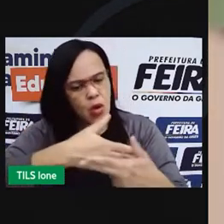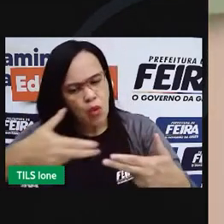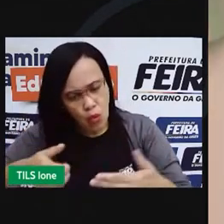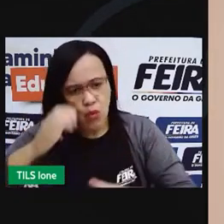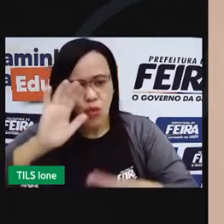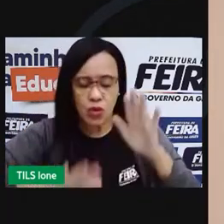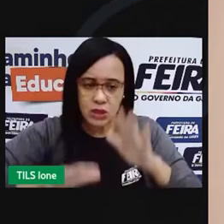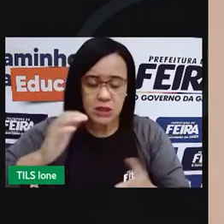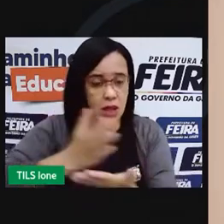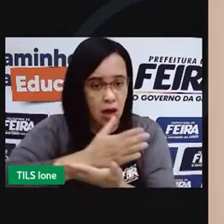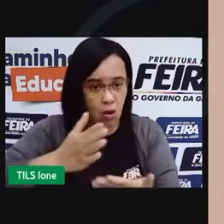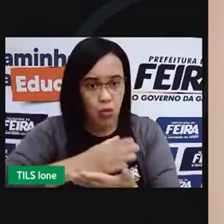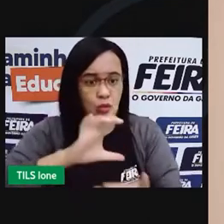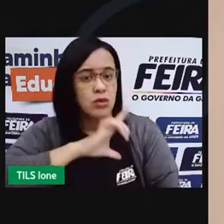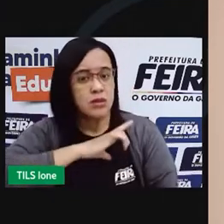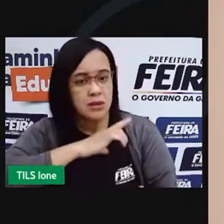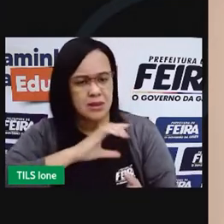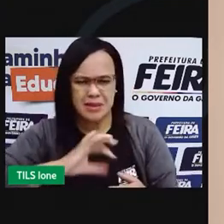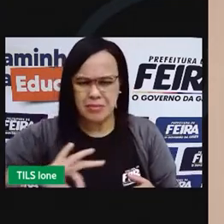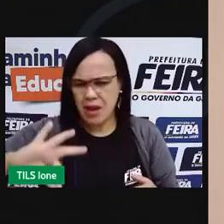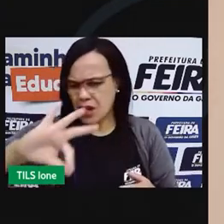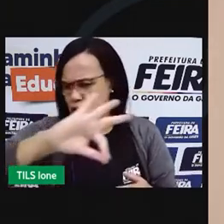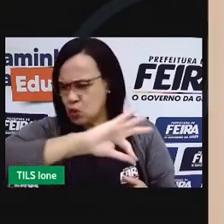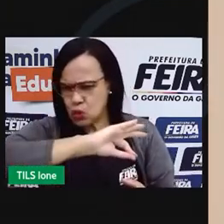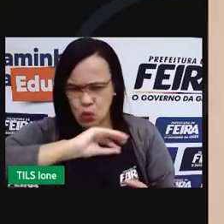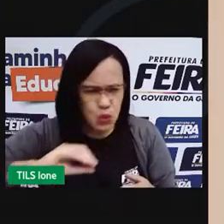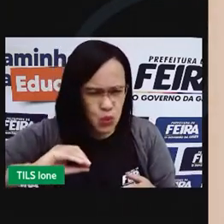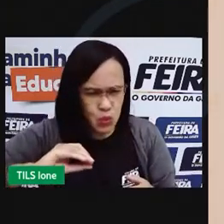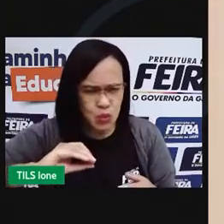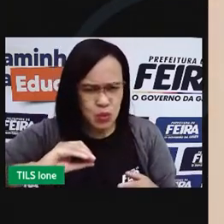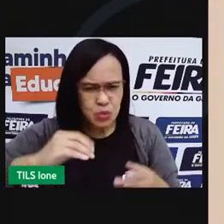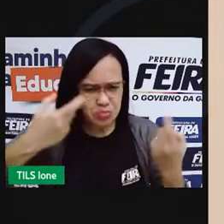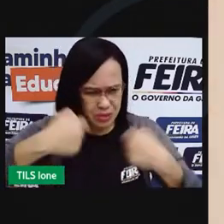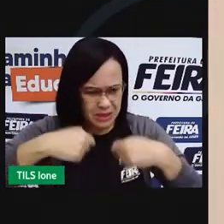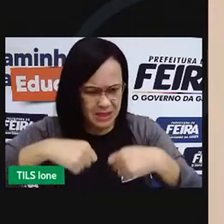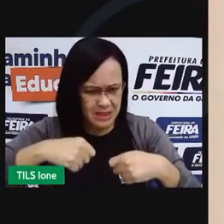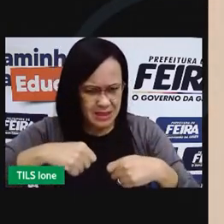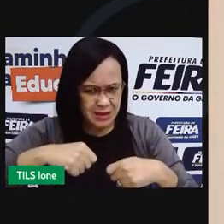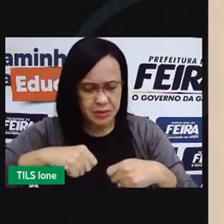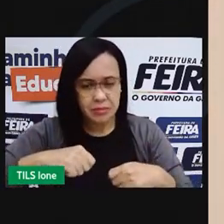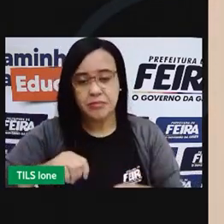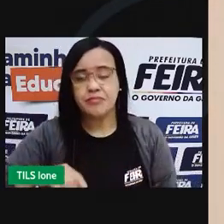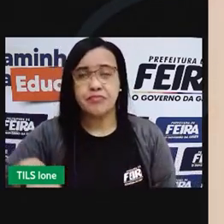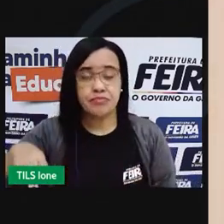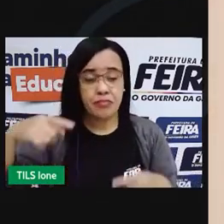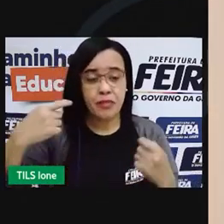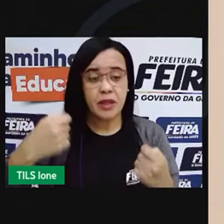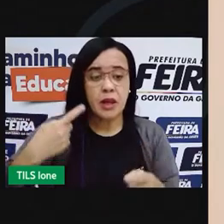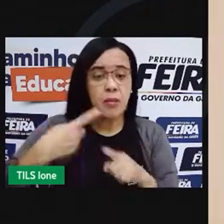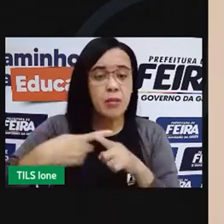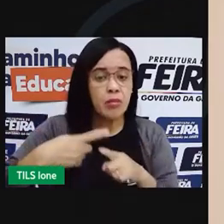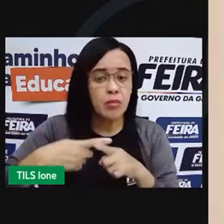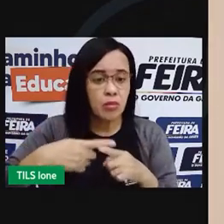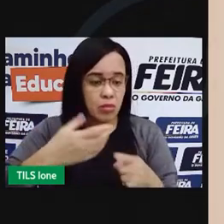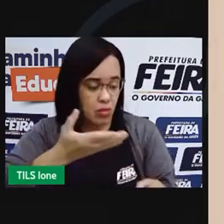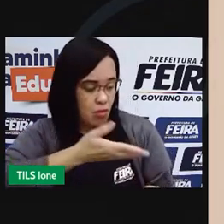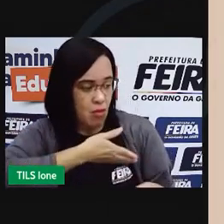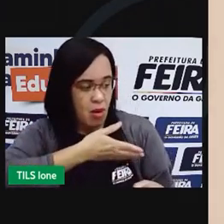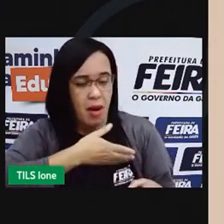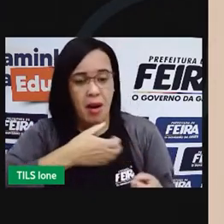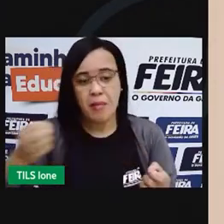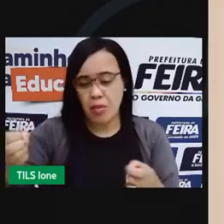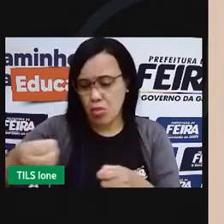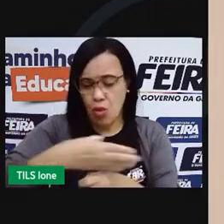forma como vivemos hoje, nos acostumamos a comprar muito mais do que precisamos. Porque o nosso amigo tem um modelo mais bacana, ou